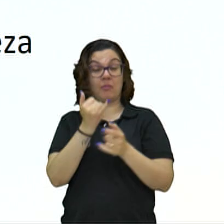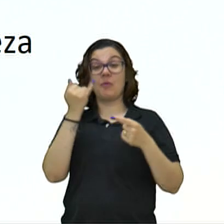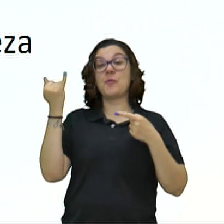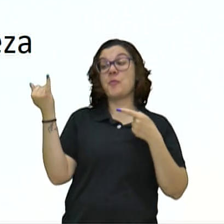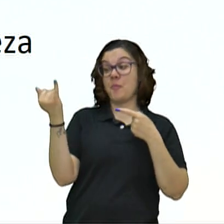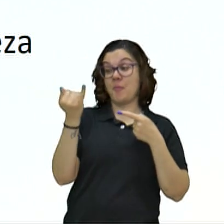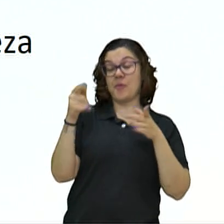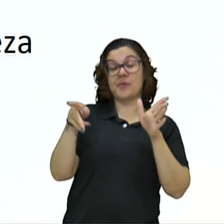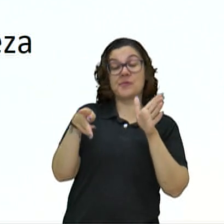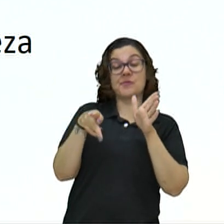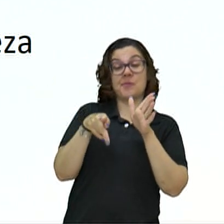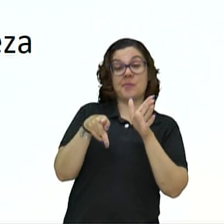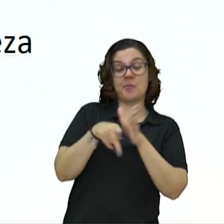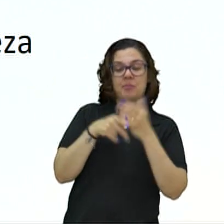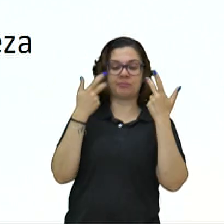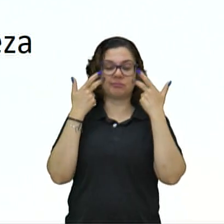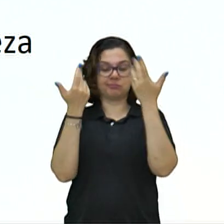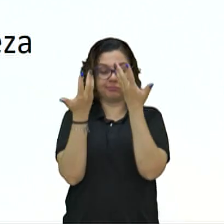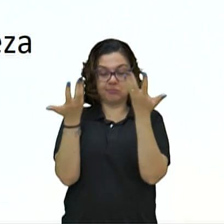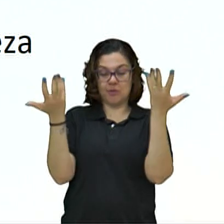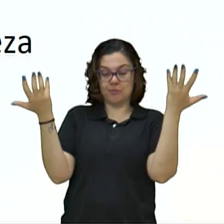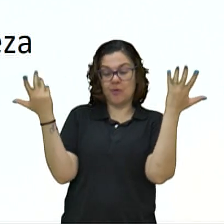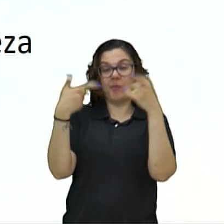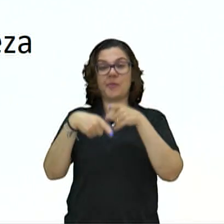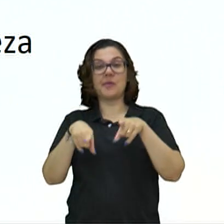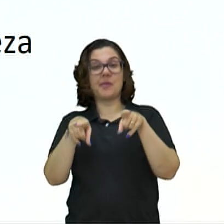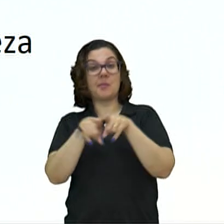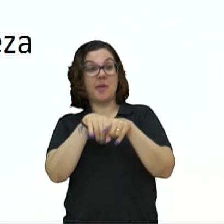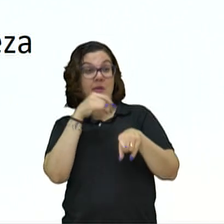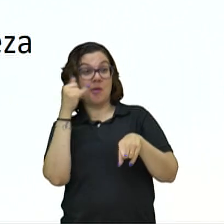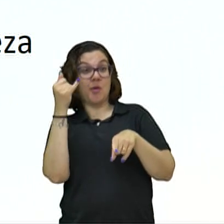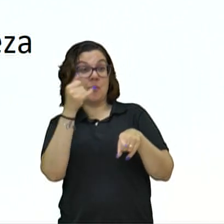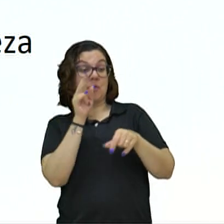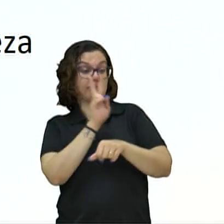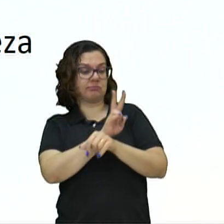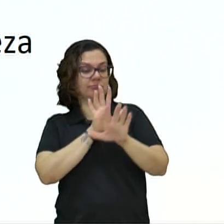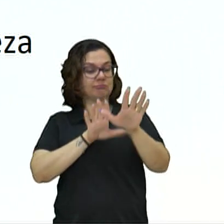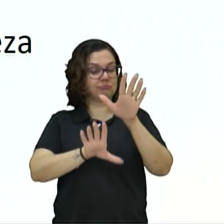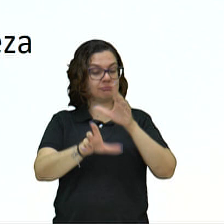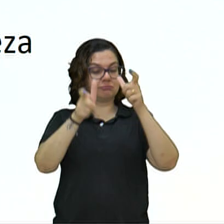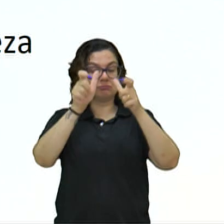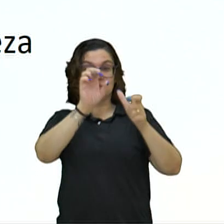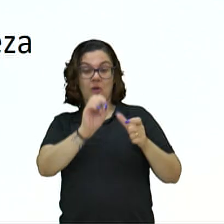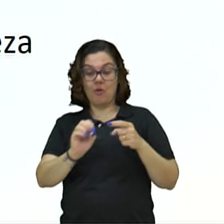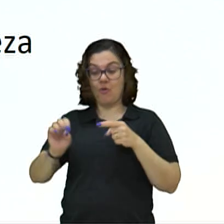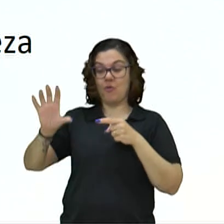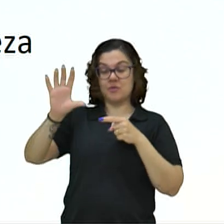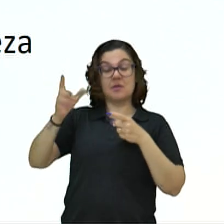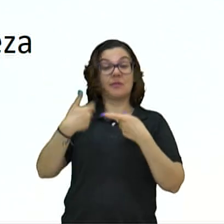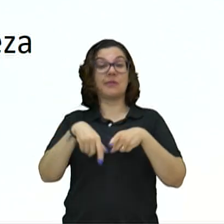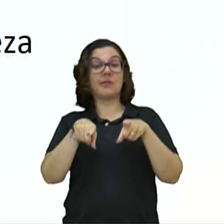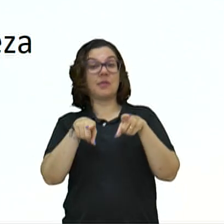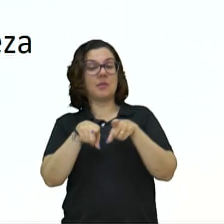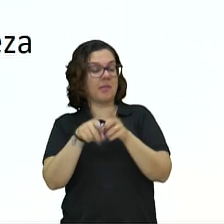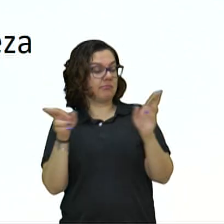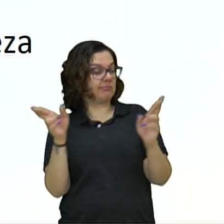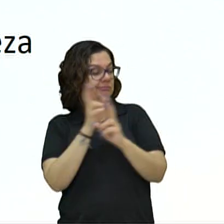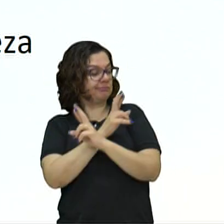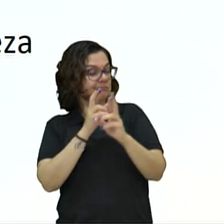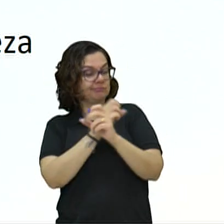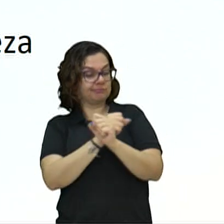dos recursos naturais ea necessidade da preservação ambiental da oceania e reconhecer as relações sociedade-natureza